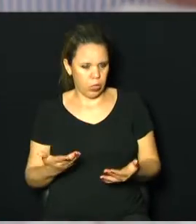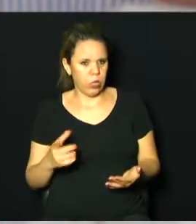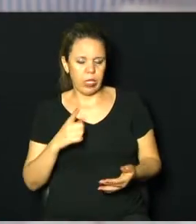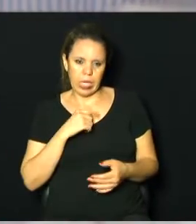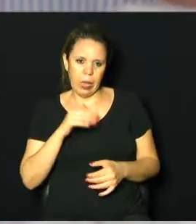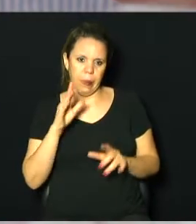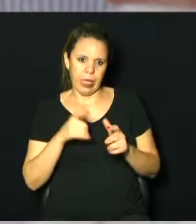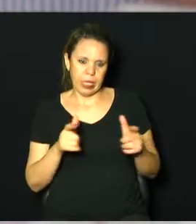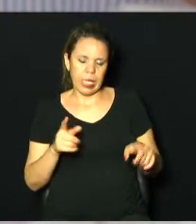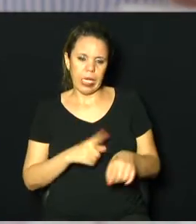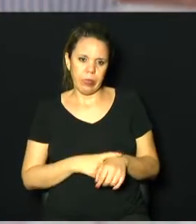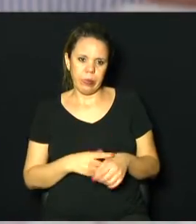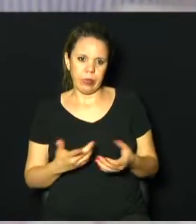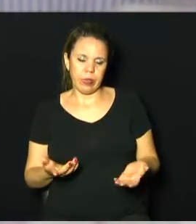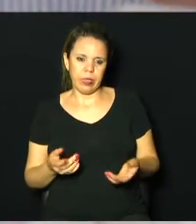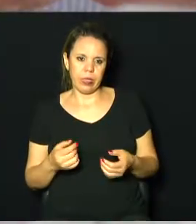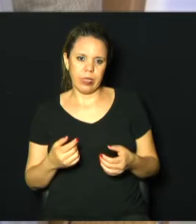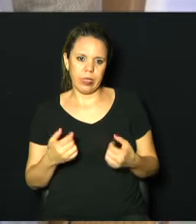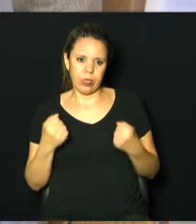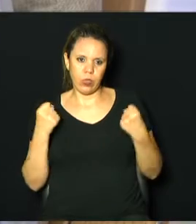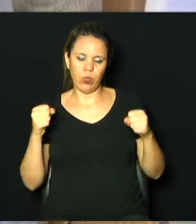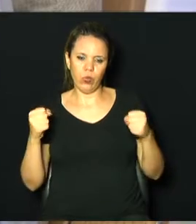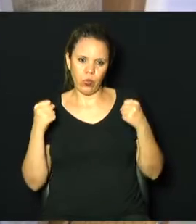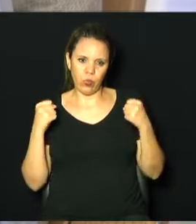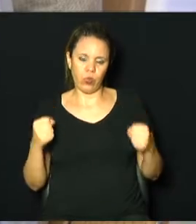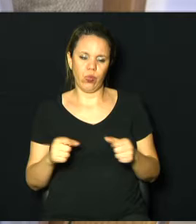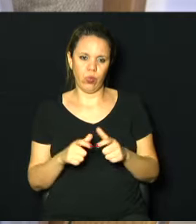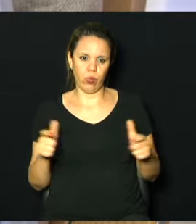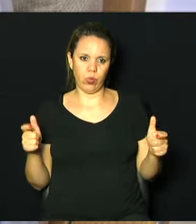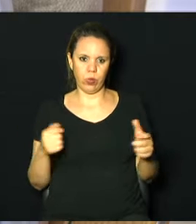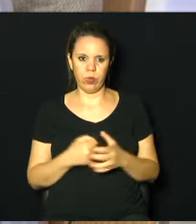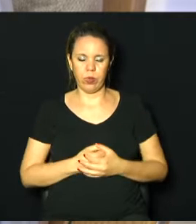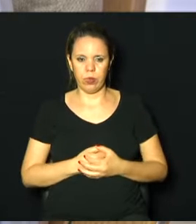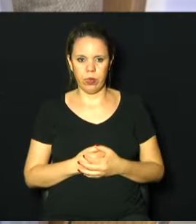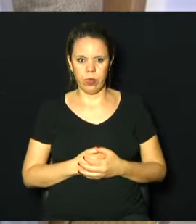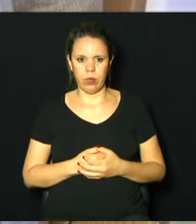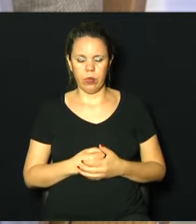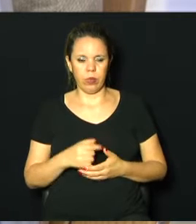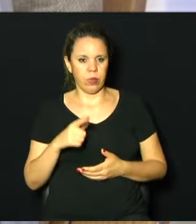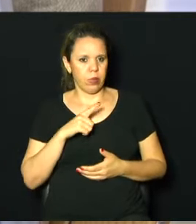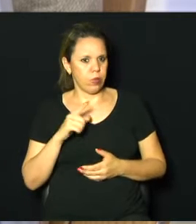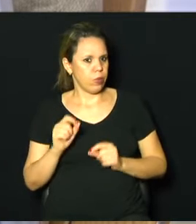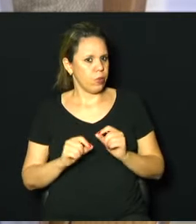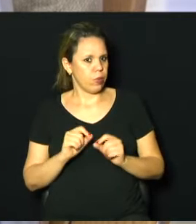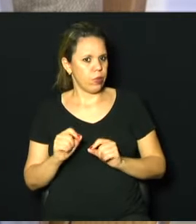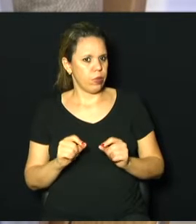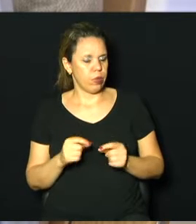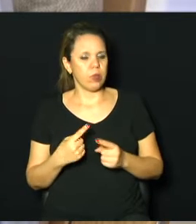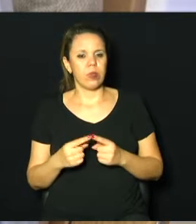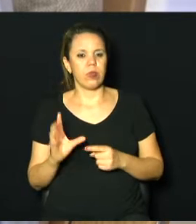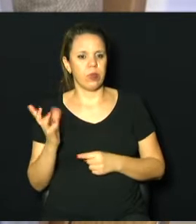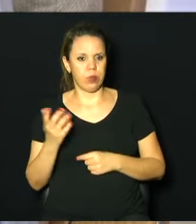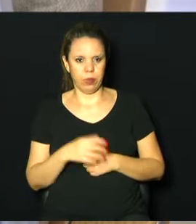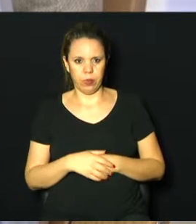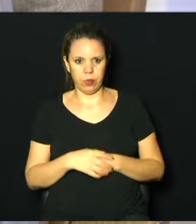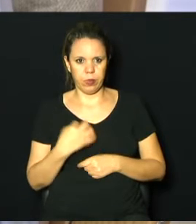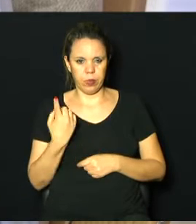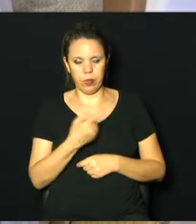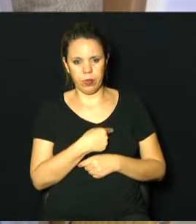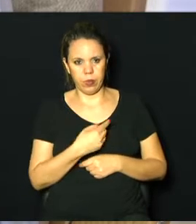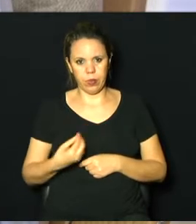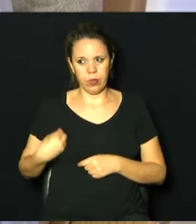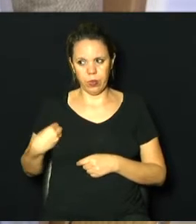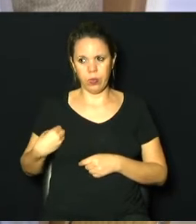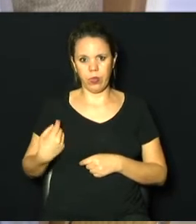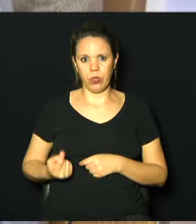né? Que é um exercício, é um esforço muito grande, né? Porque o que acontece? Nós